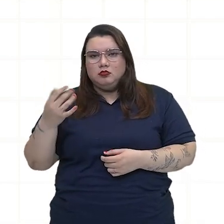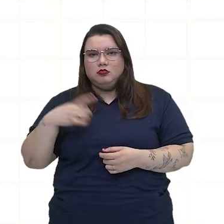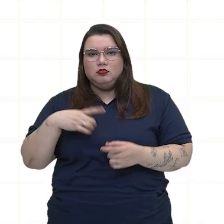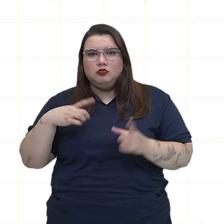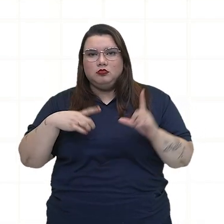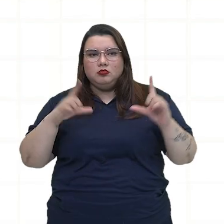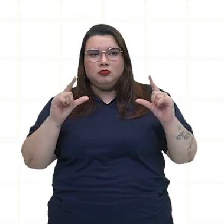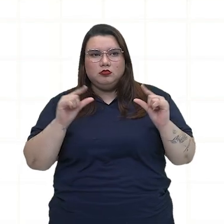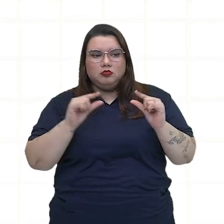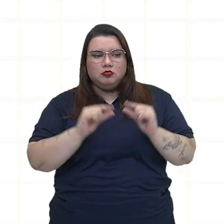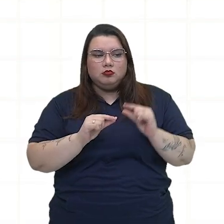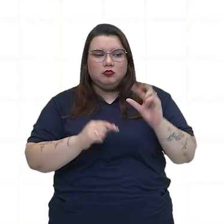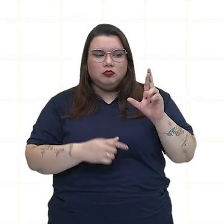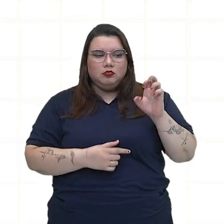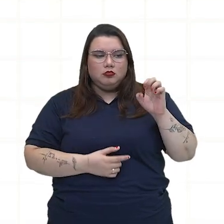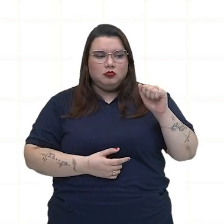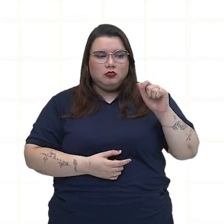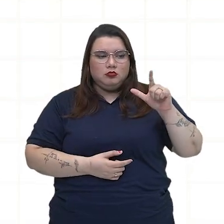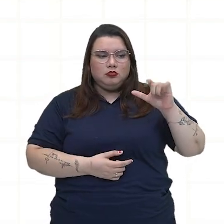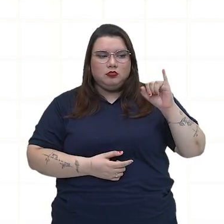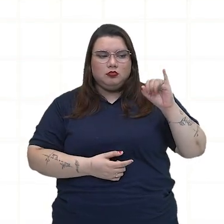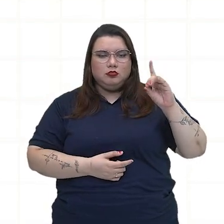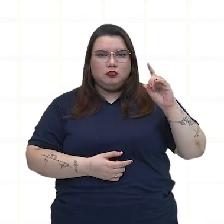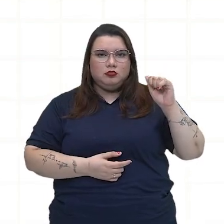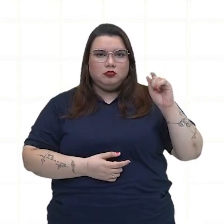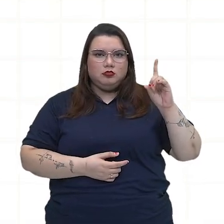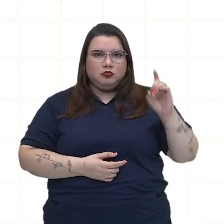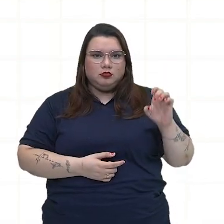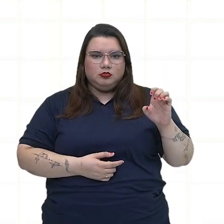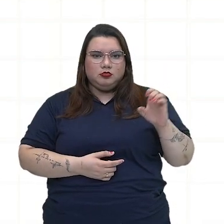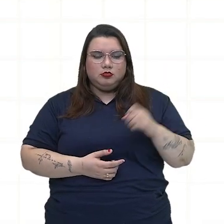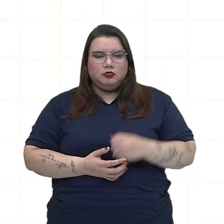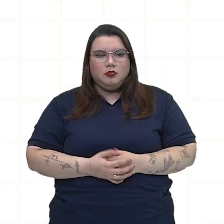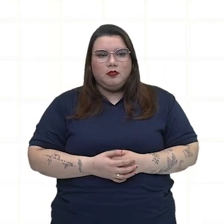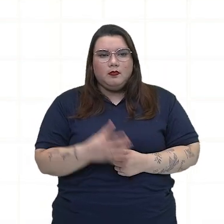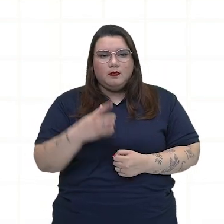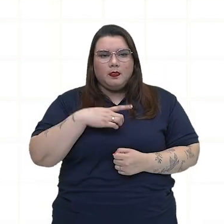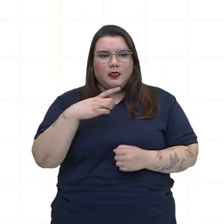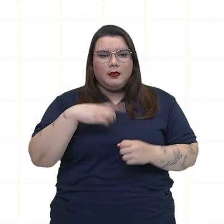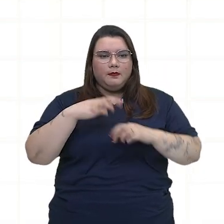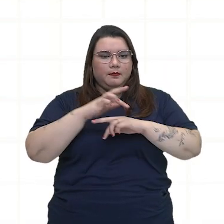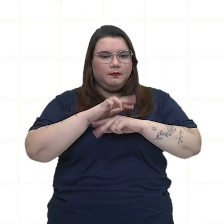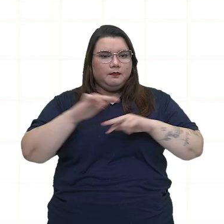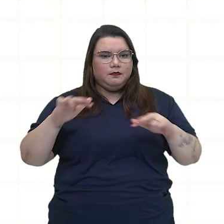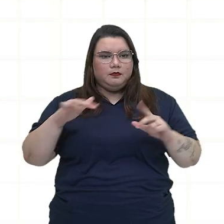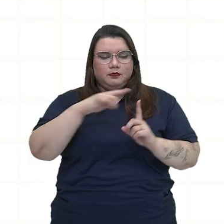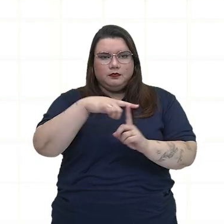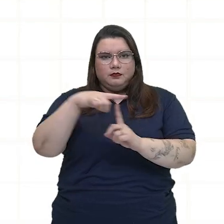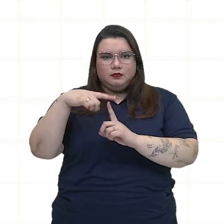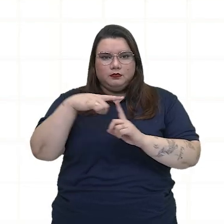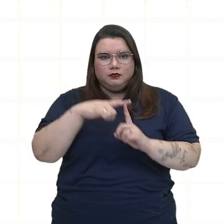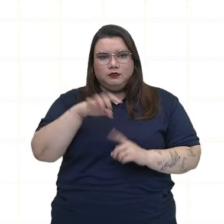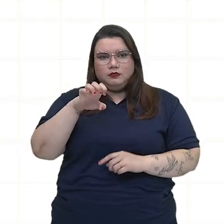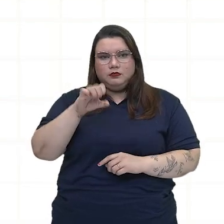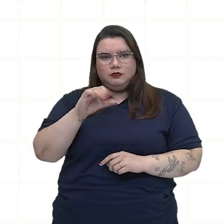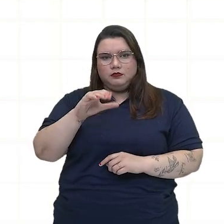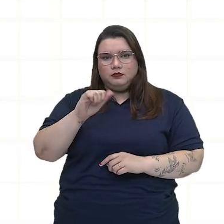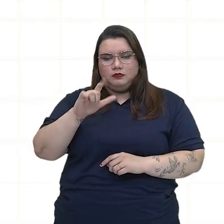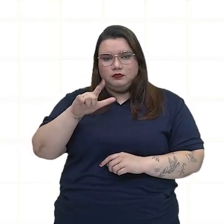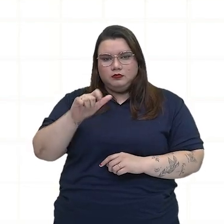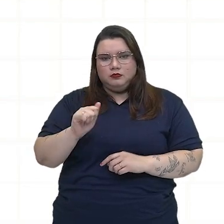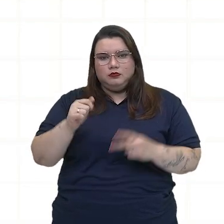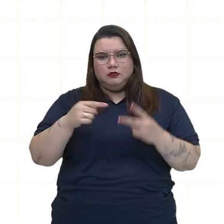foi reduzida para caber no papel. E existem diferentes tipos de escala. A